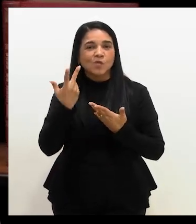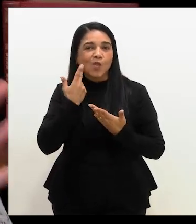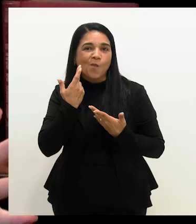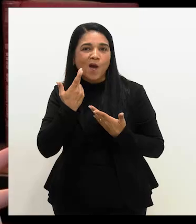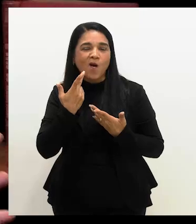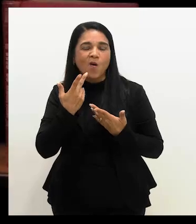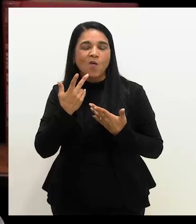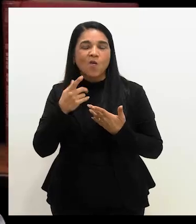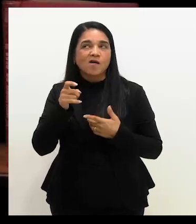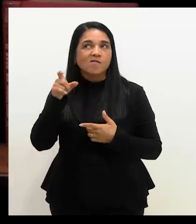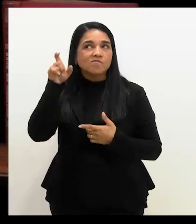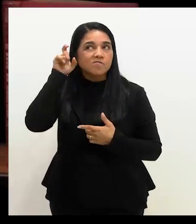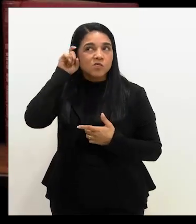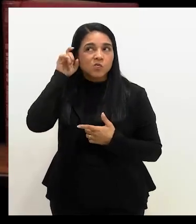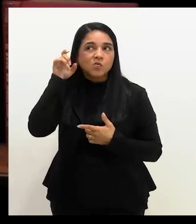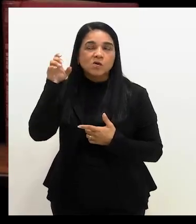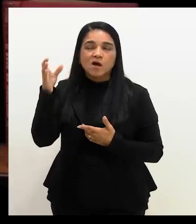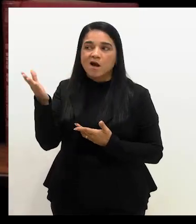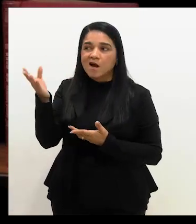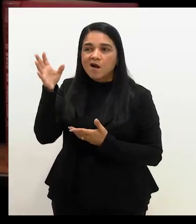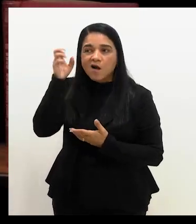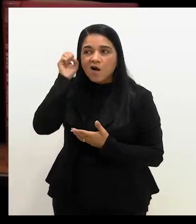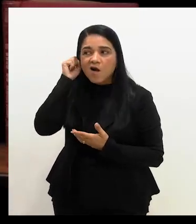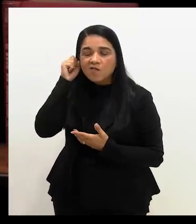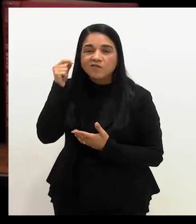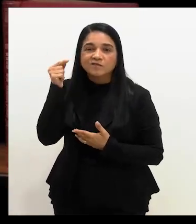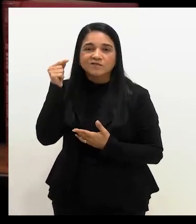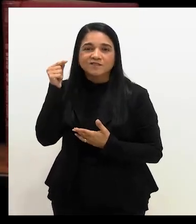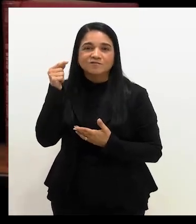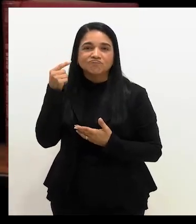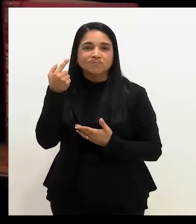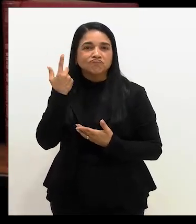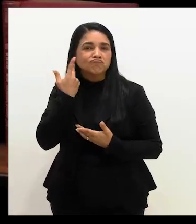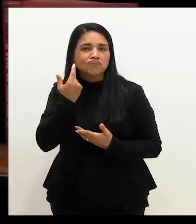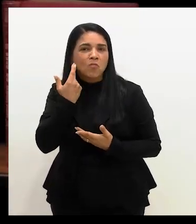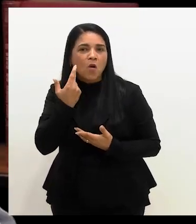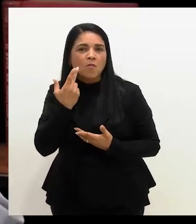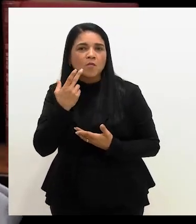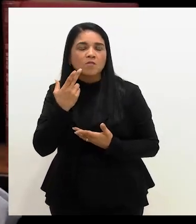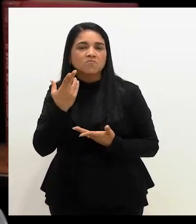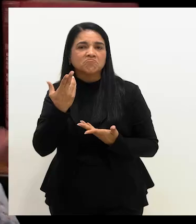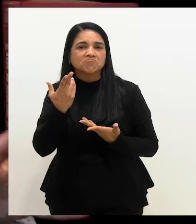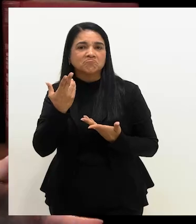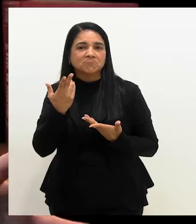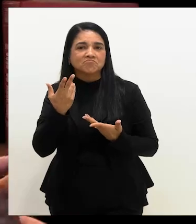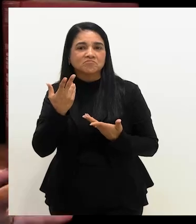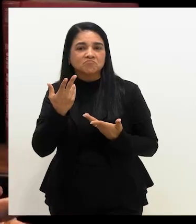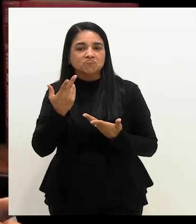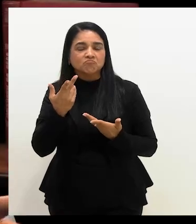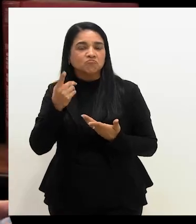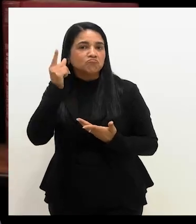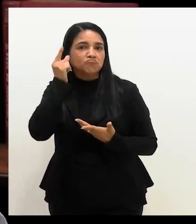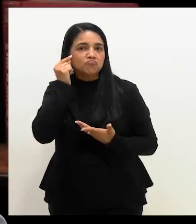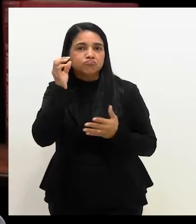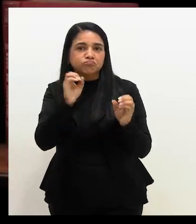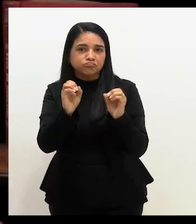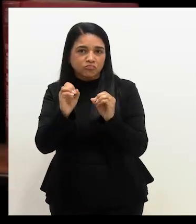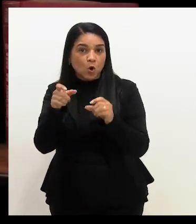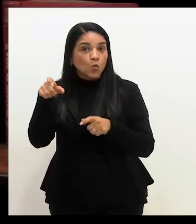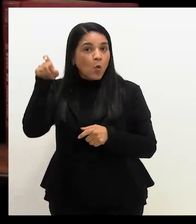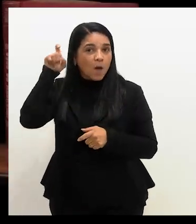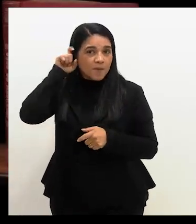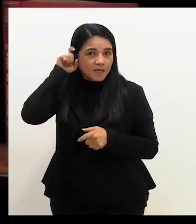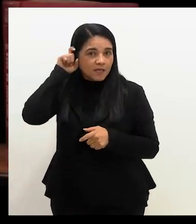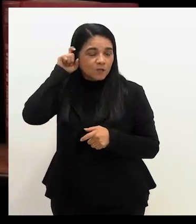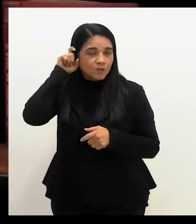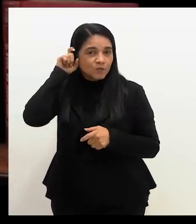um ambiente, como se fosse um ambiente que o nosso aparelho auditivo fornece para a gente, que fosse um ambiente de normoacusia, ou seja, que você não tivesse